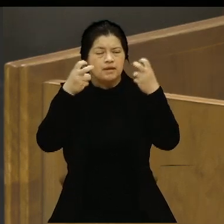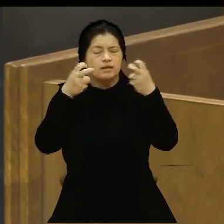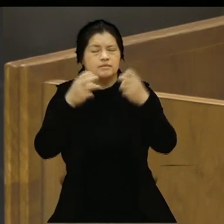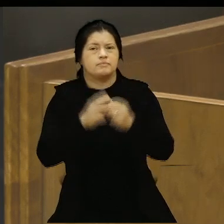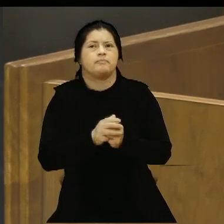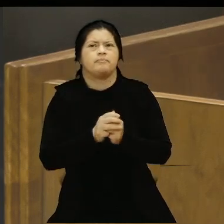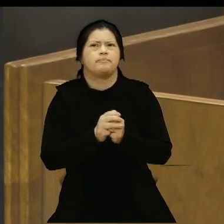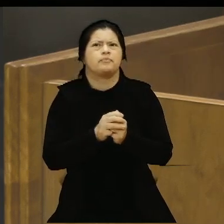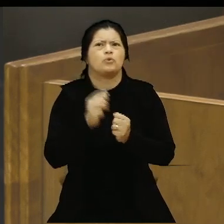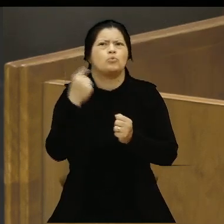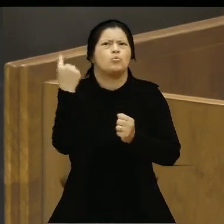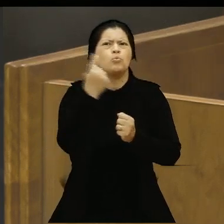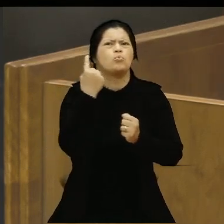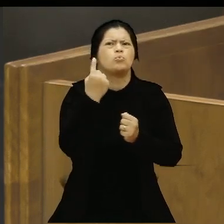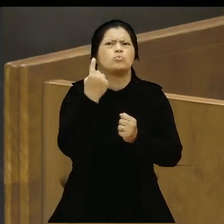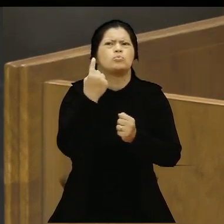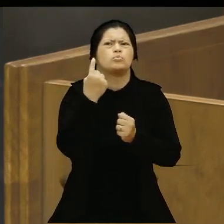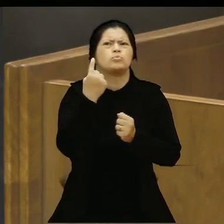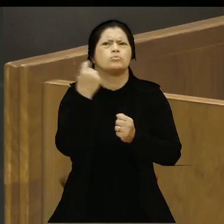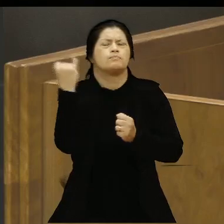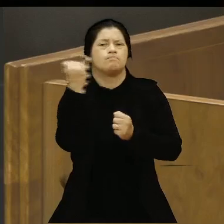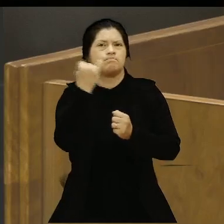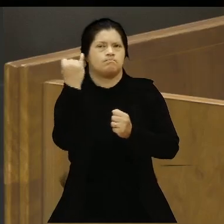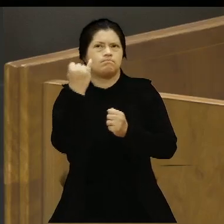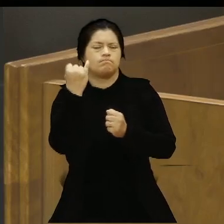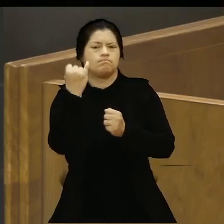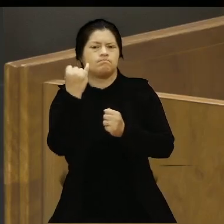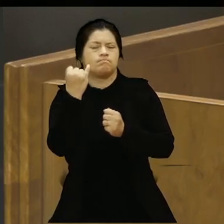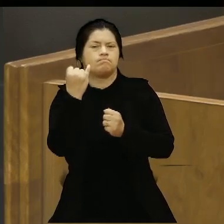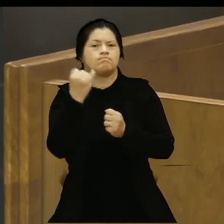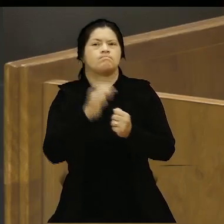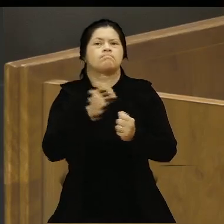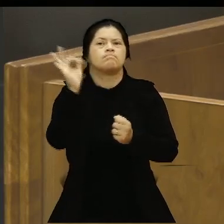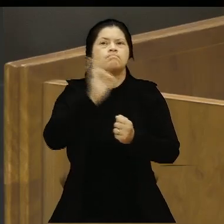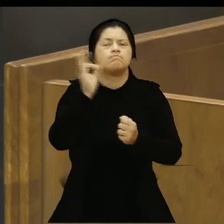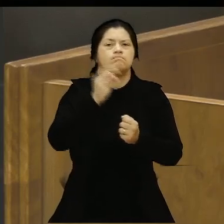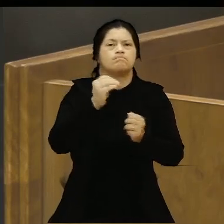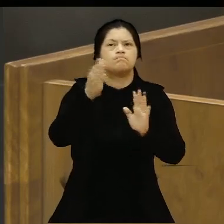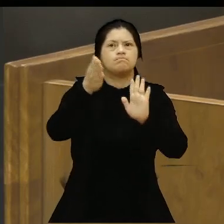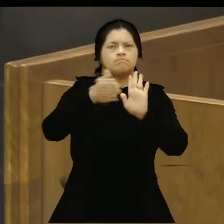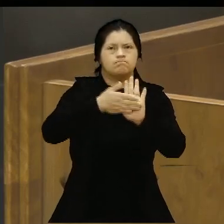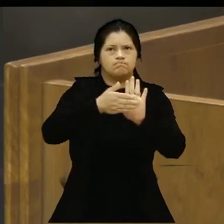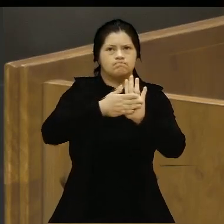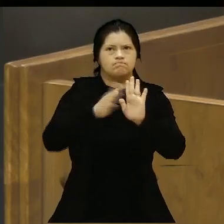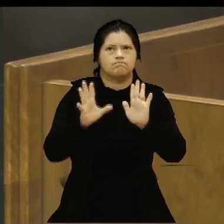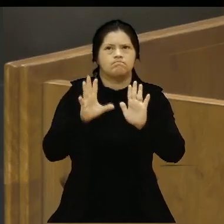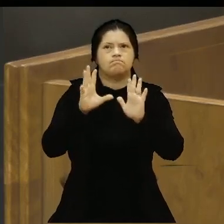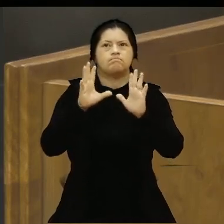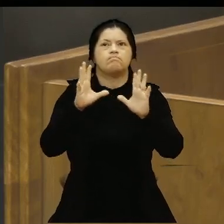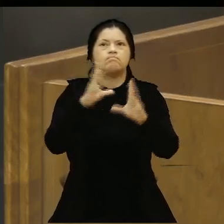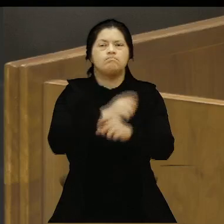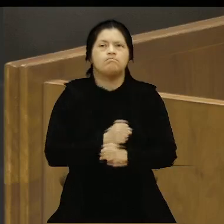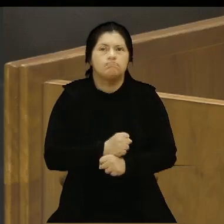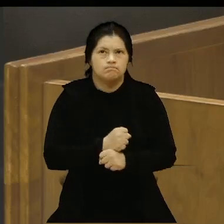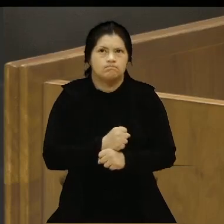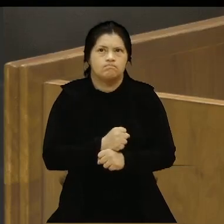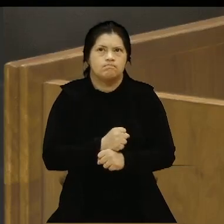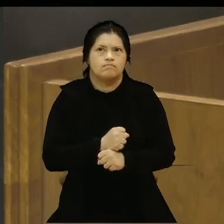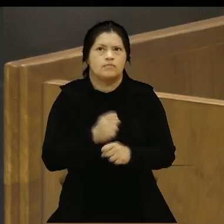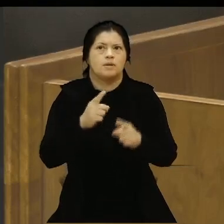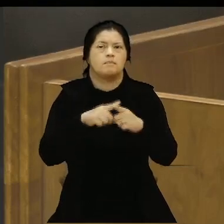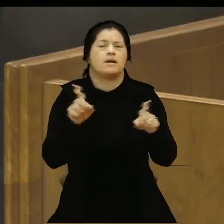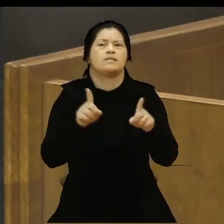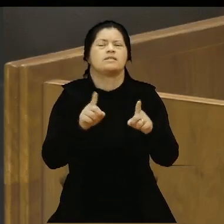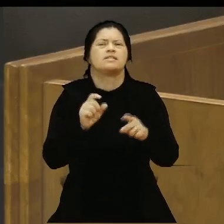requisito: declarar o imposto de renda pelo modelo completo. Quem faz o simplificado não dá, mas se for pelo